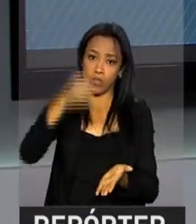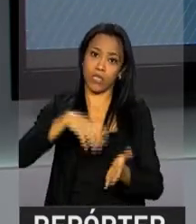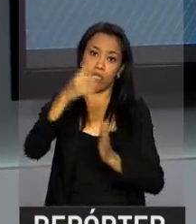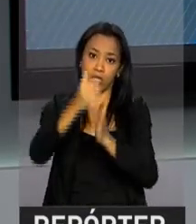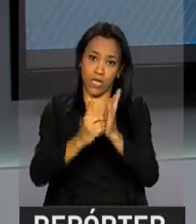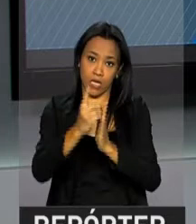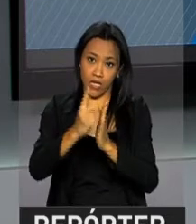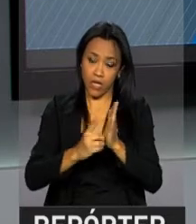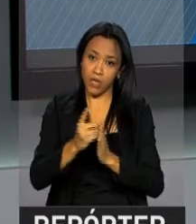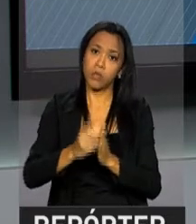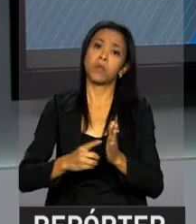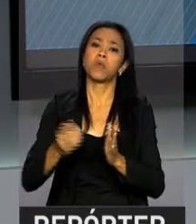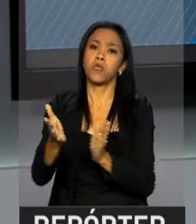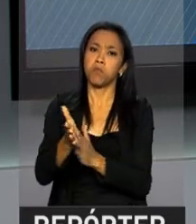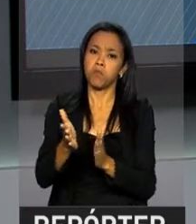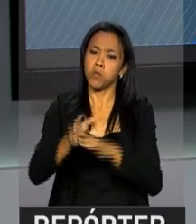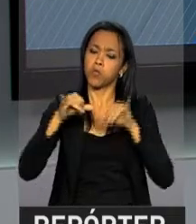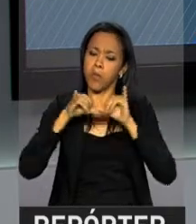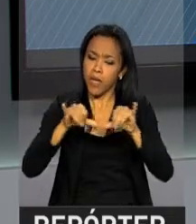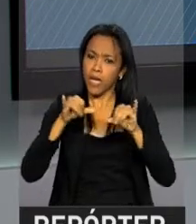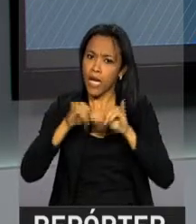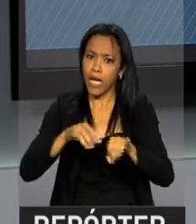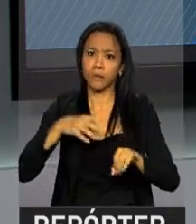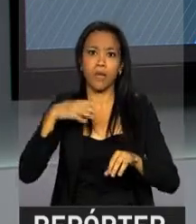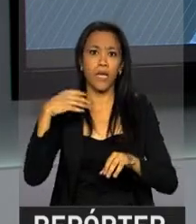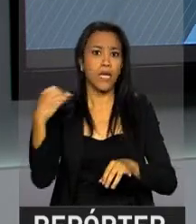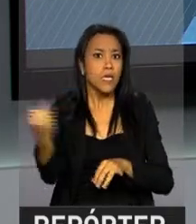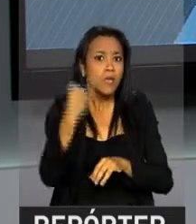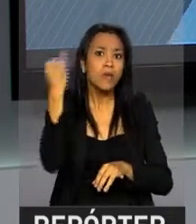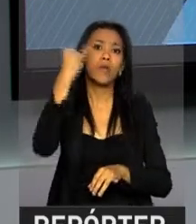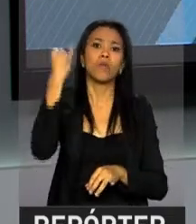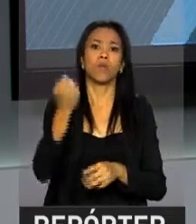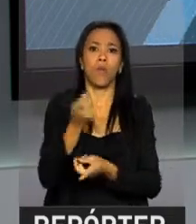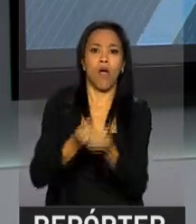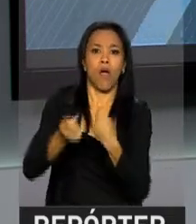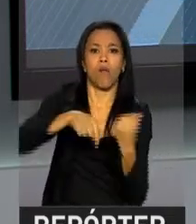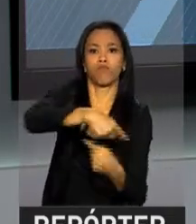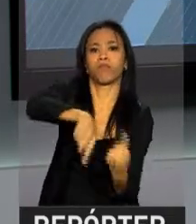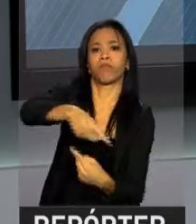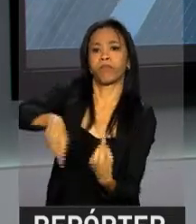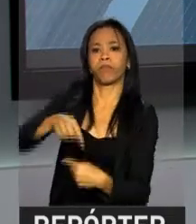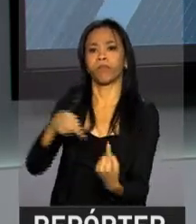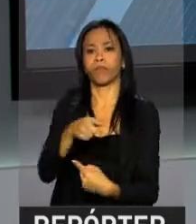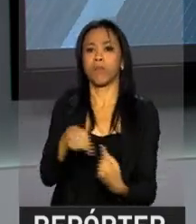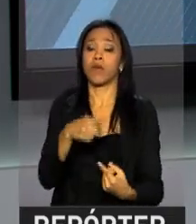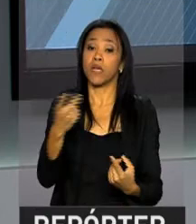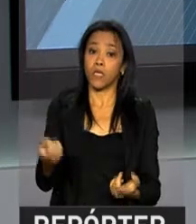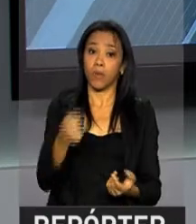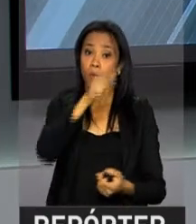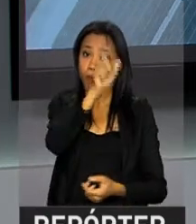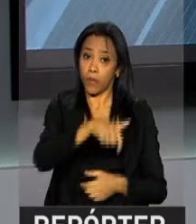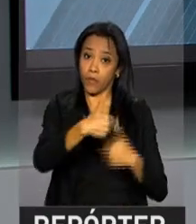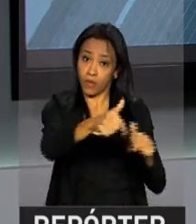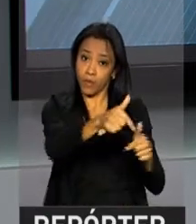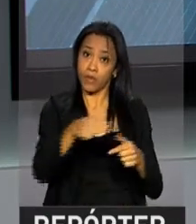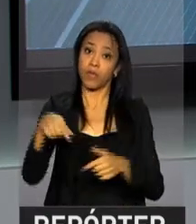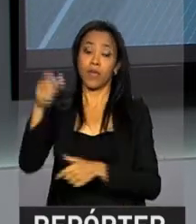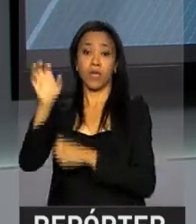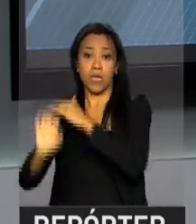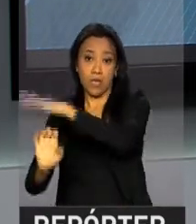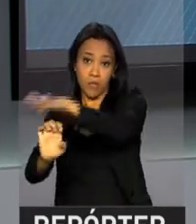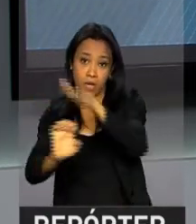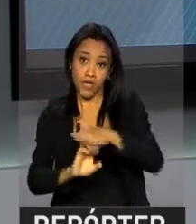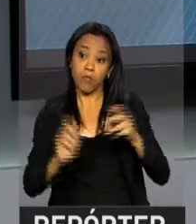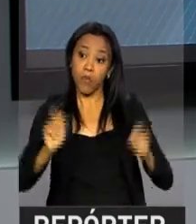setor de supermercados com uma atividade essencial da economia com a medida patrões e empregados poderão negociar a abertura